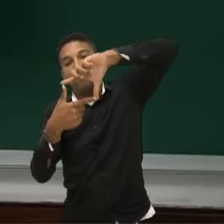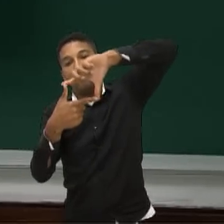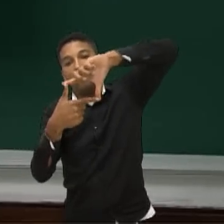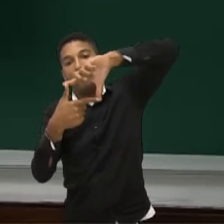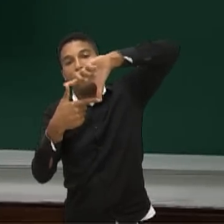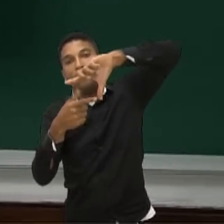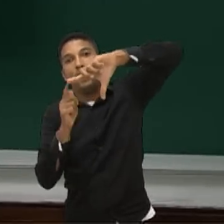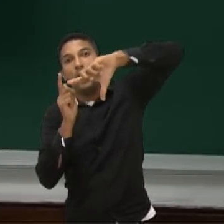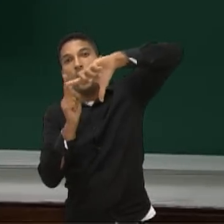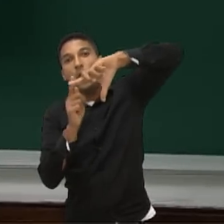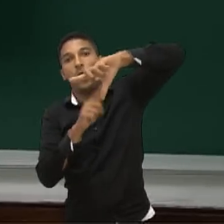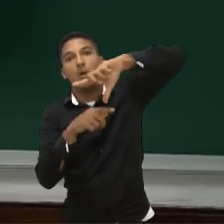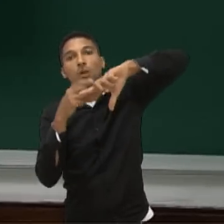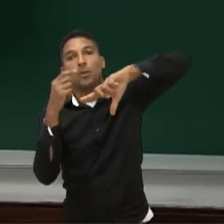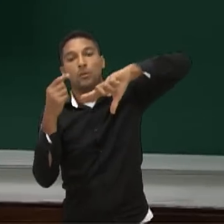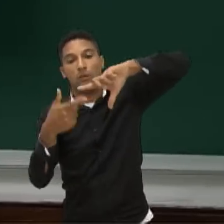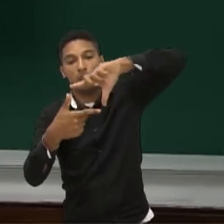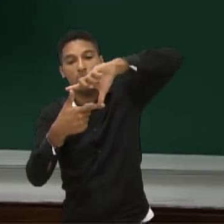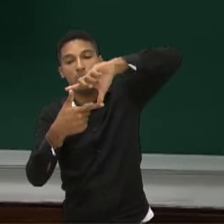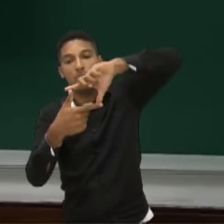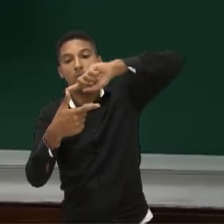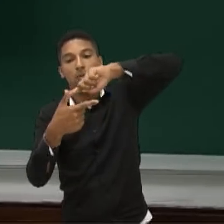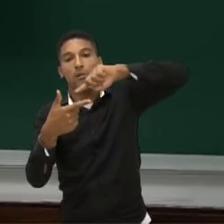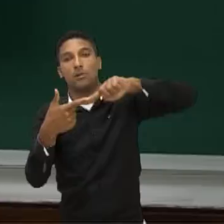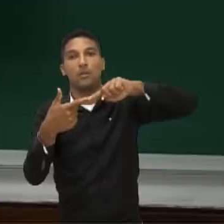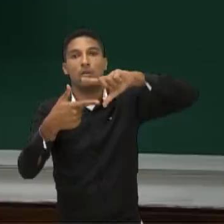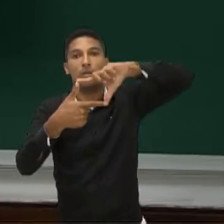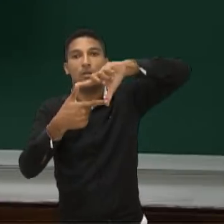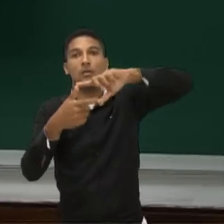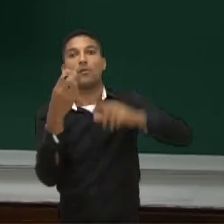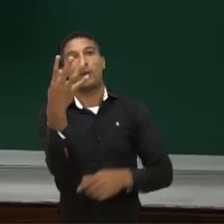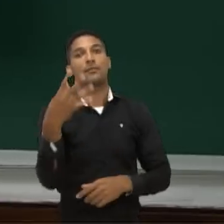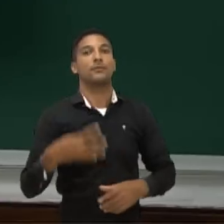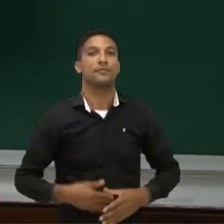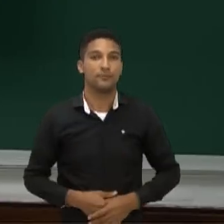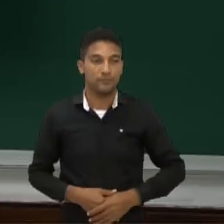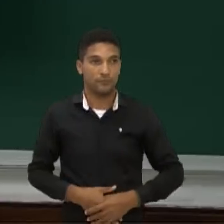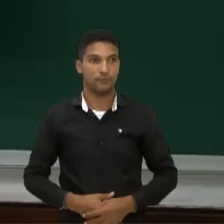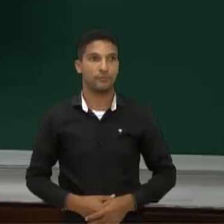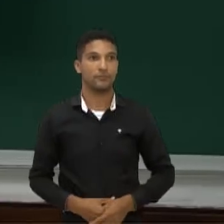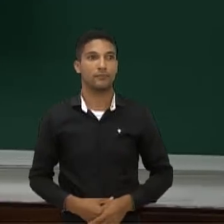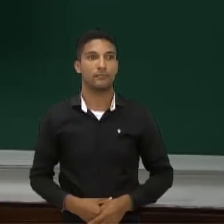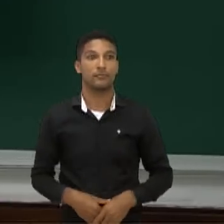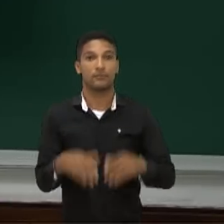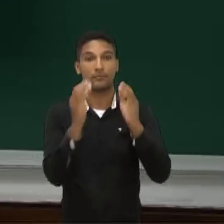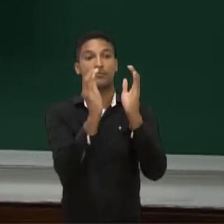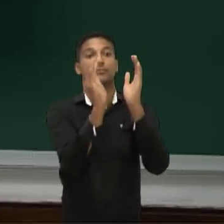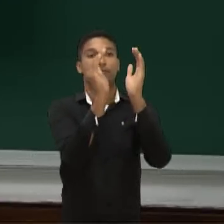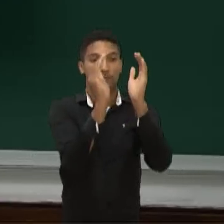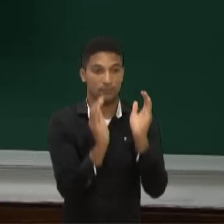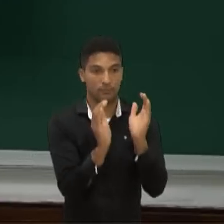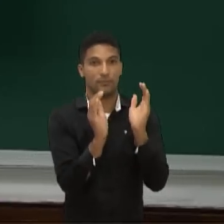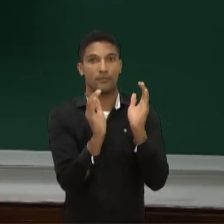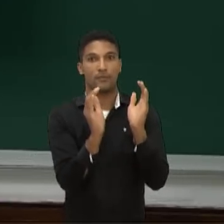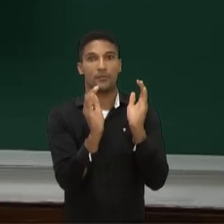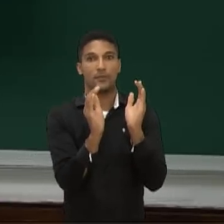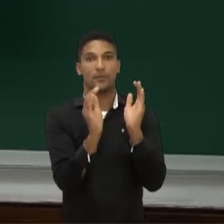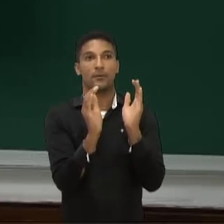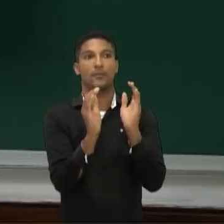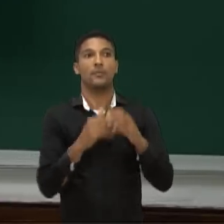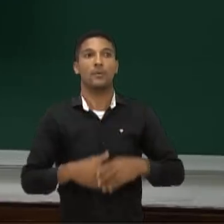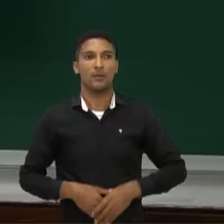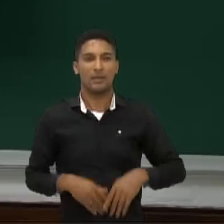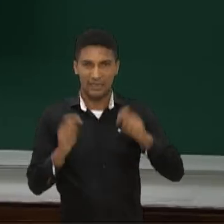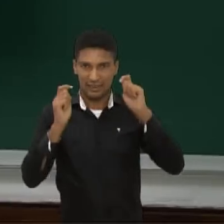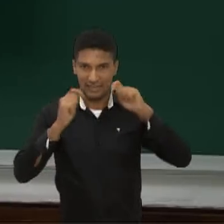ser decompostos em triângulos? Será que nós conseguimos decompor um polígono em triângulos? Será? Nós realizamos